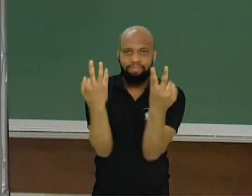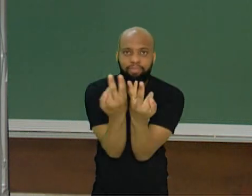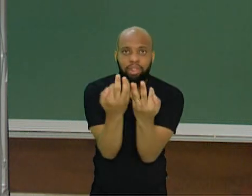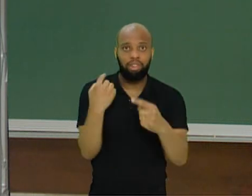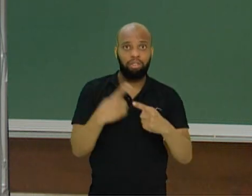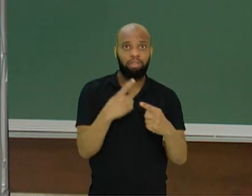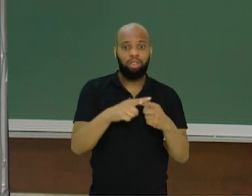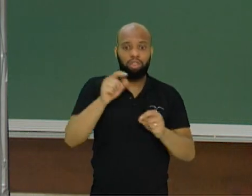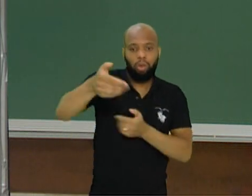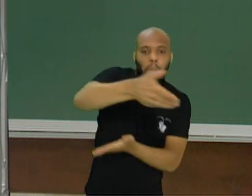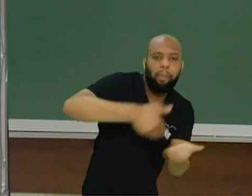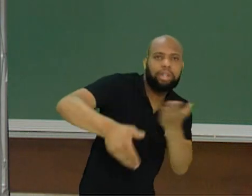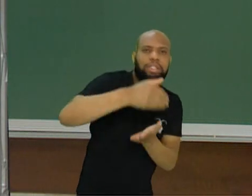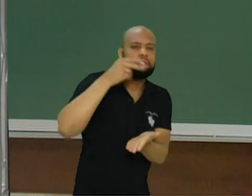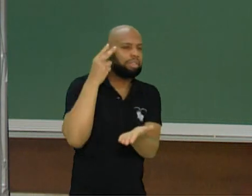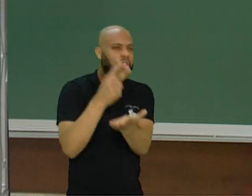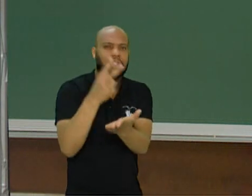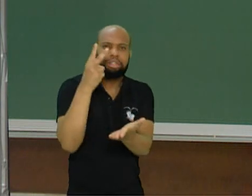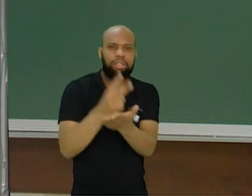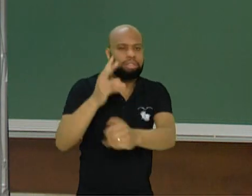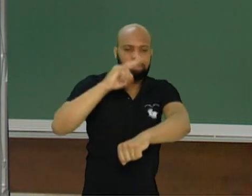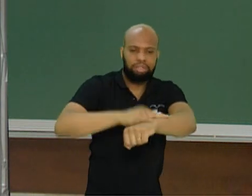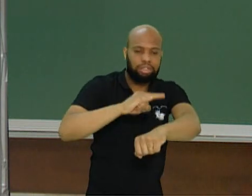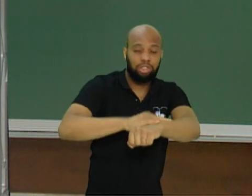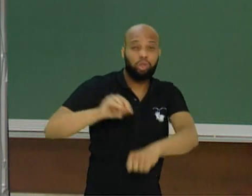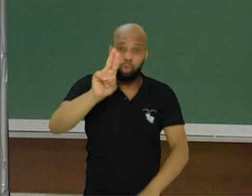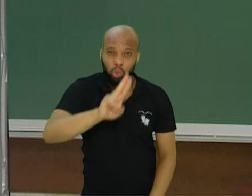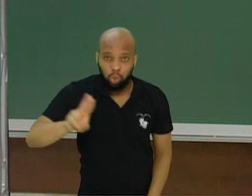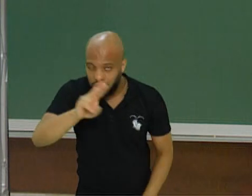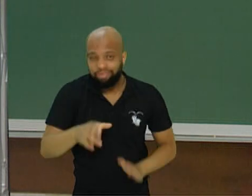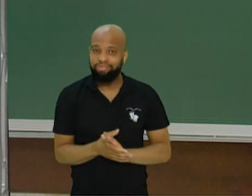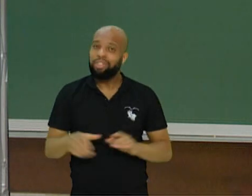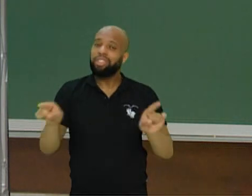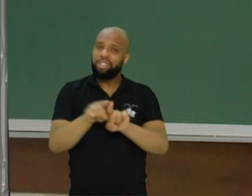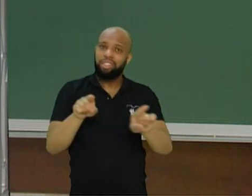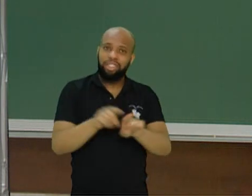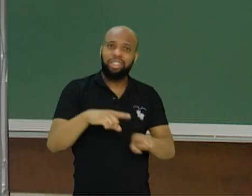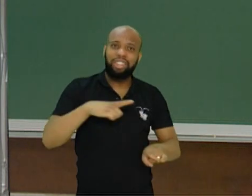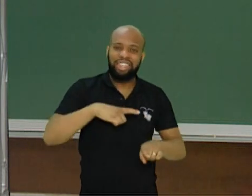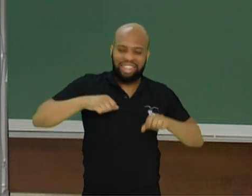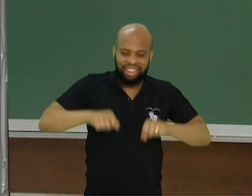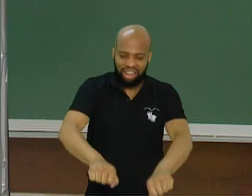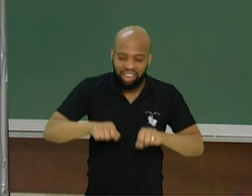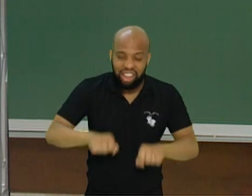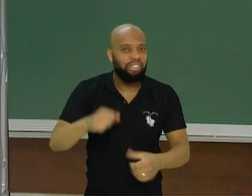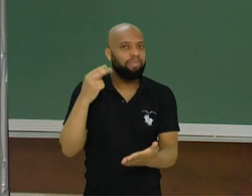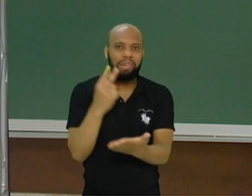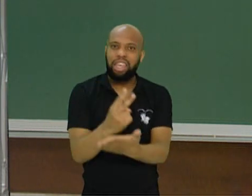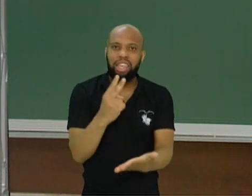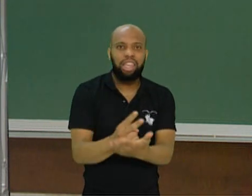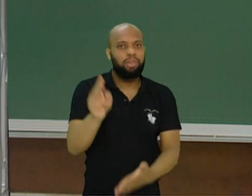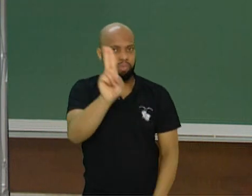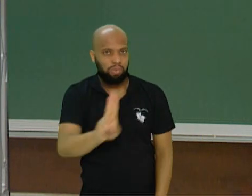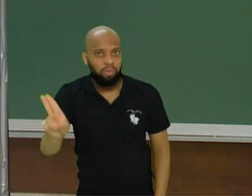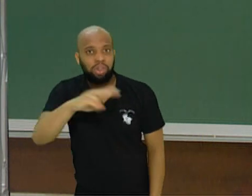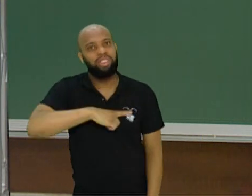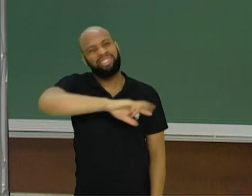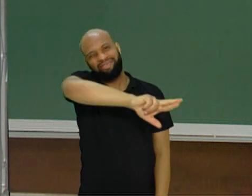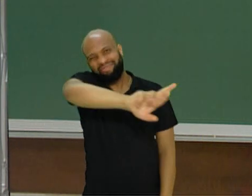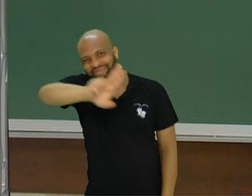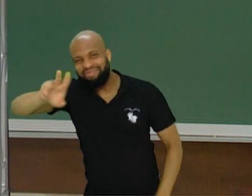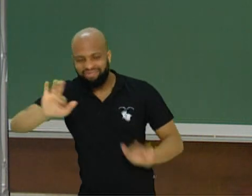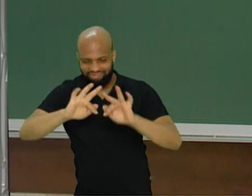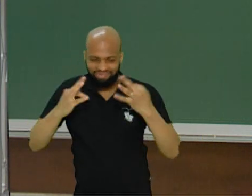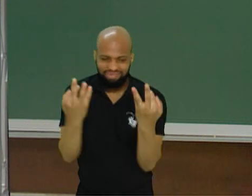ali compartilham do mesmo banheiro, as famílias compartilham do mesmo tanque para estar lavando as suas roupas, são